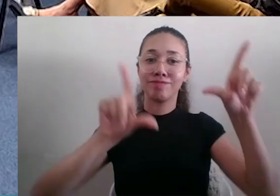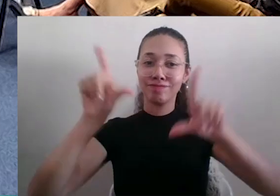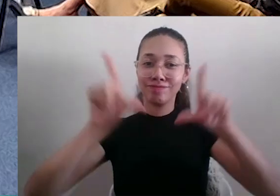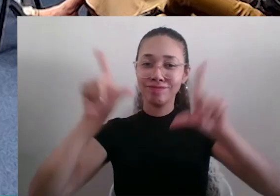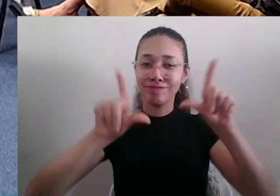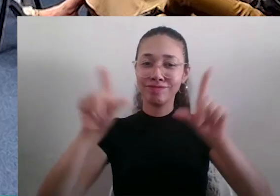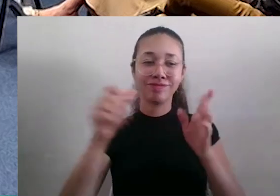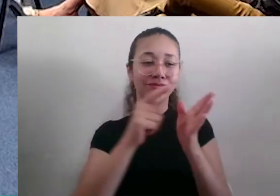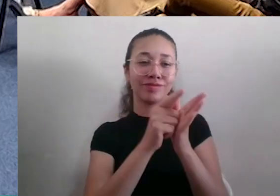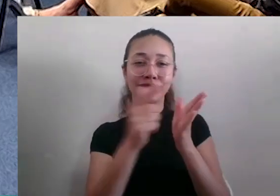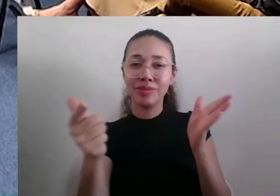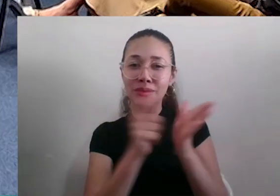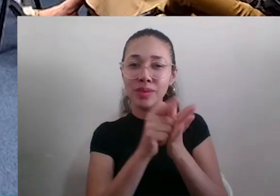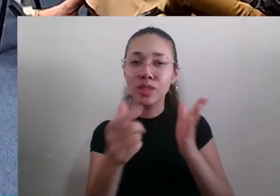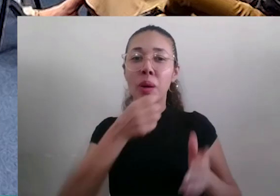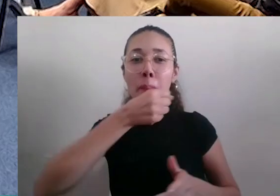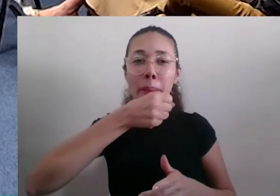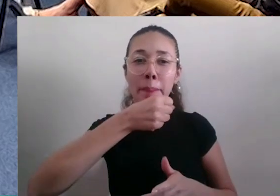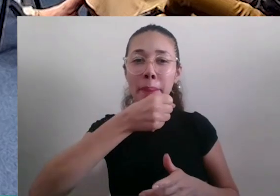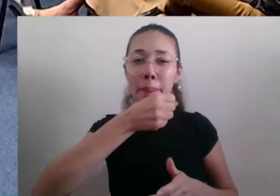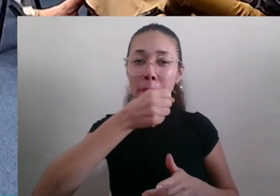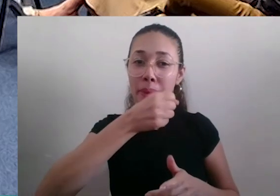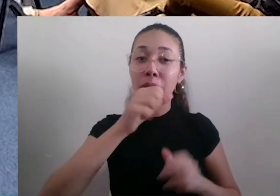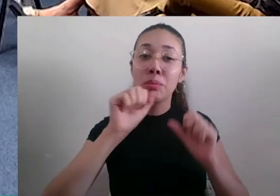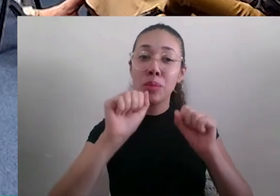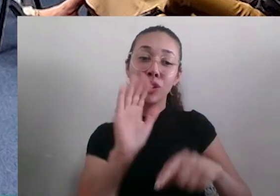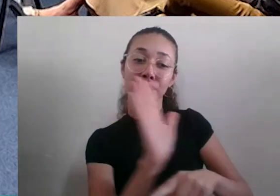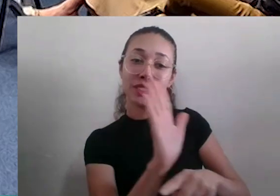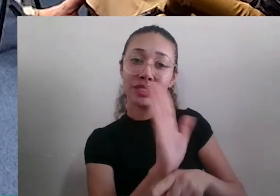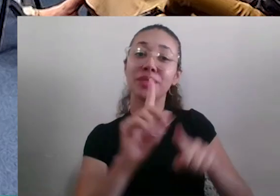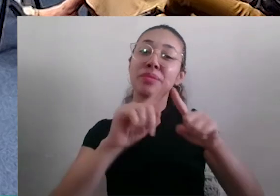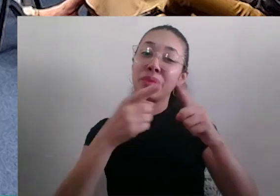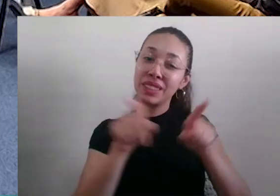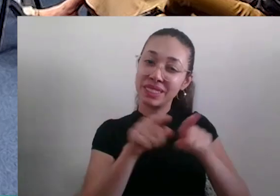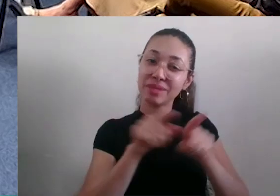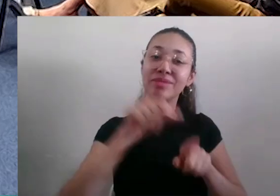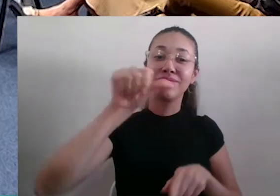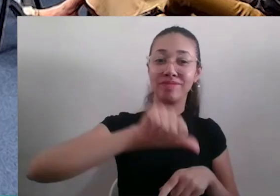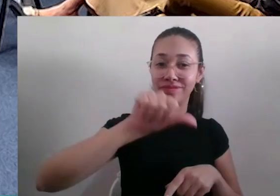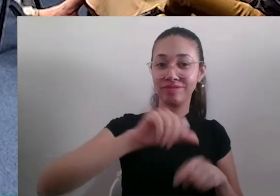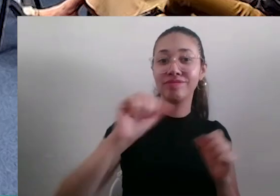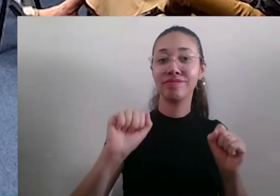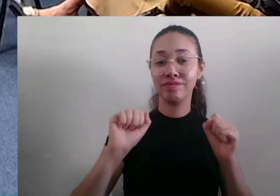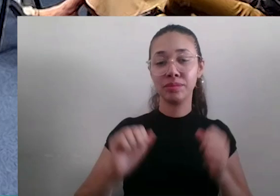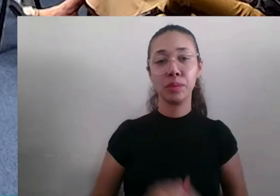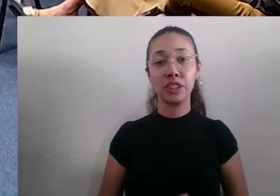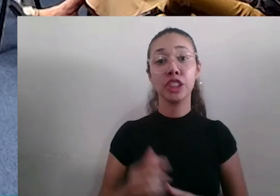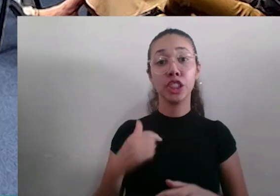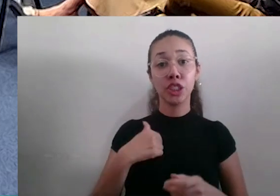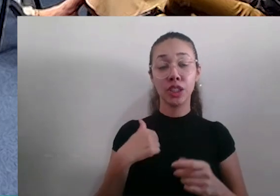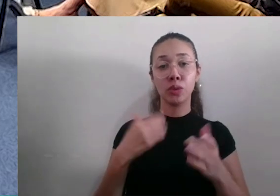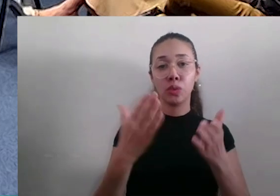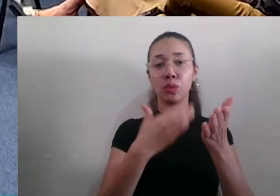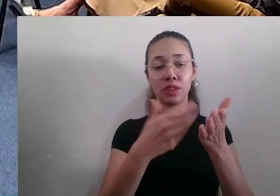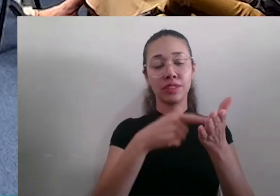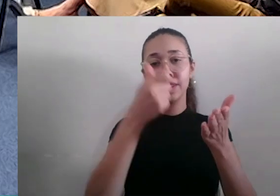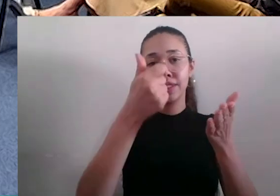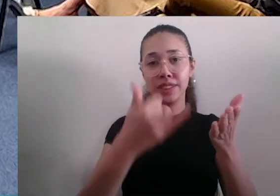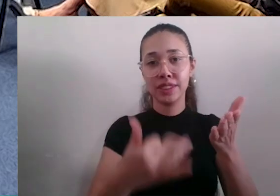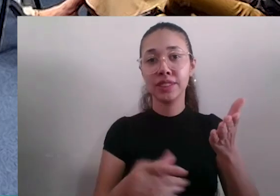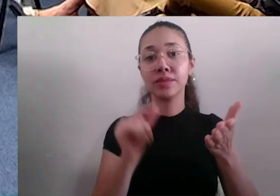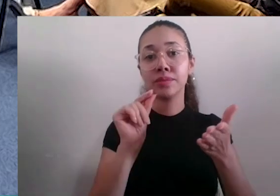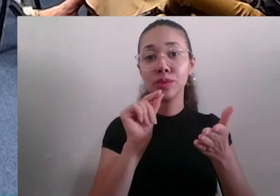nocivo tem um tem um livro que eu gosto muito de citar que é de de umas jornalistas falando sobre como a